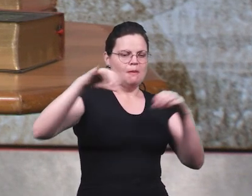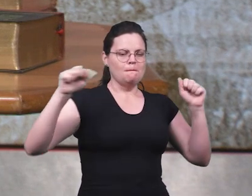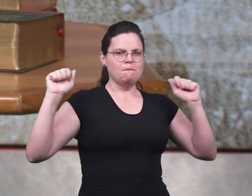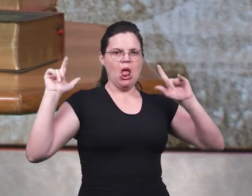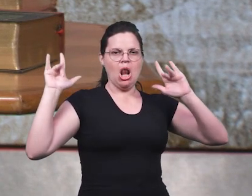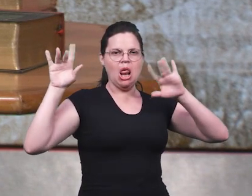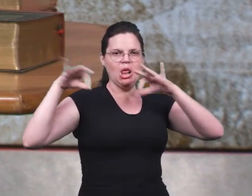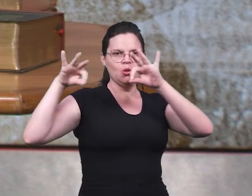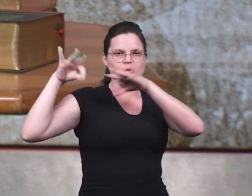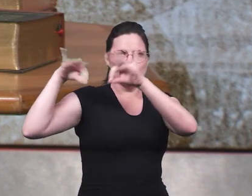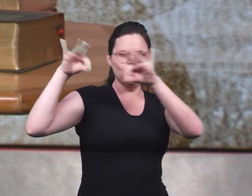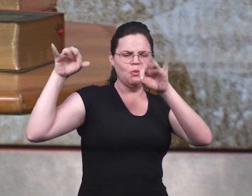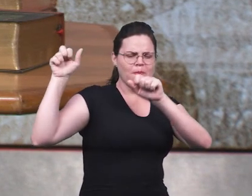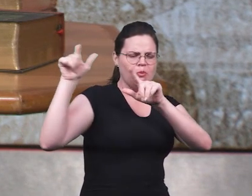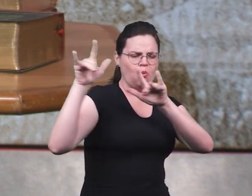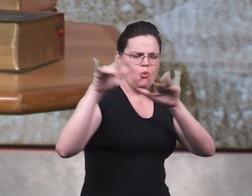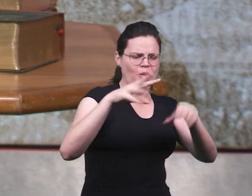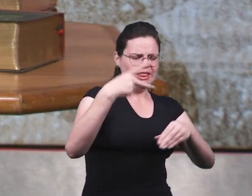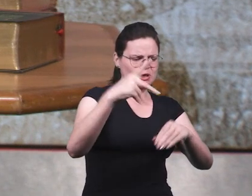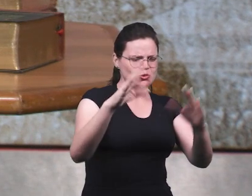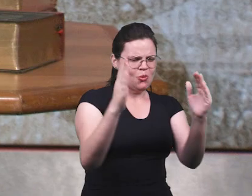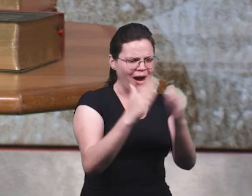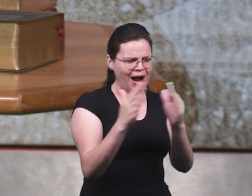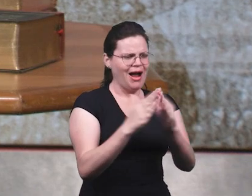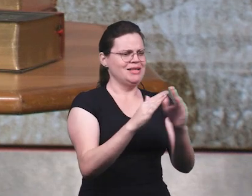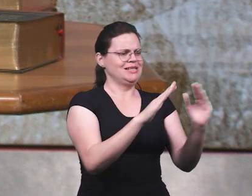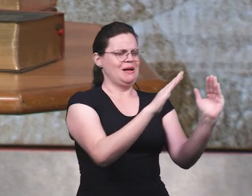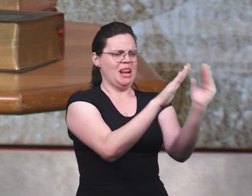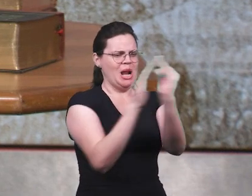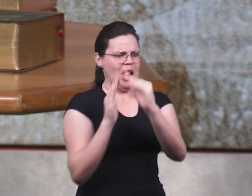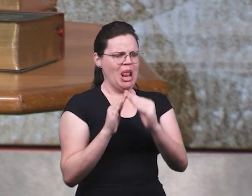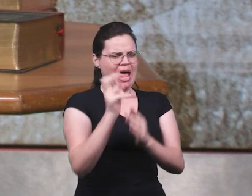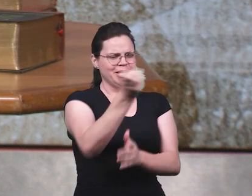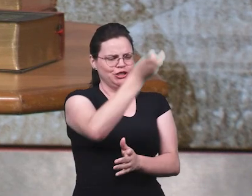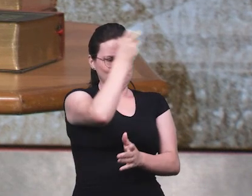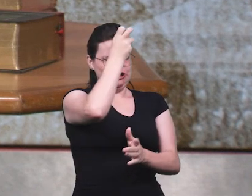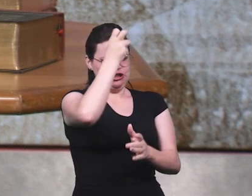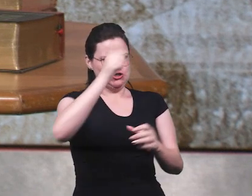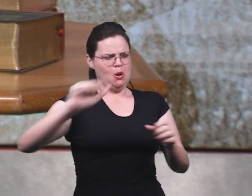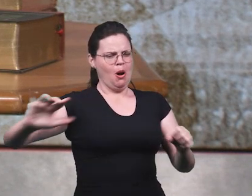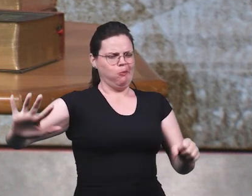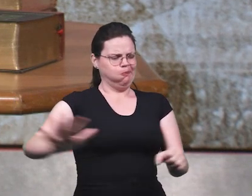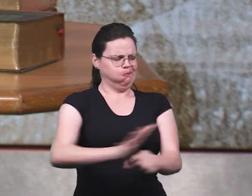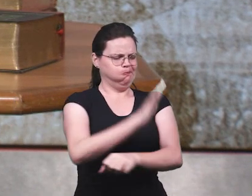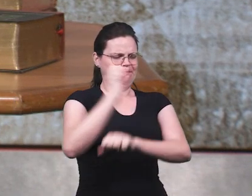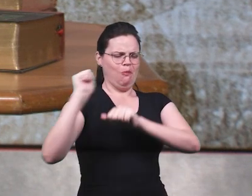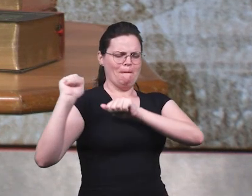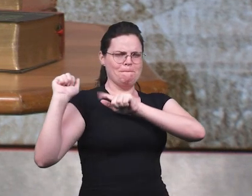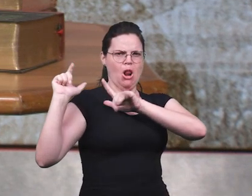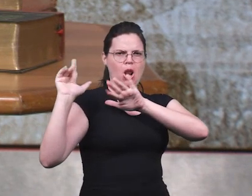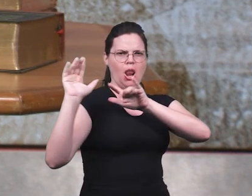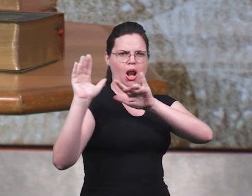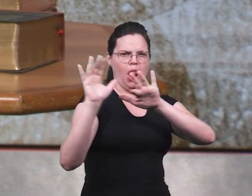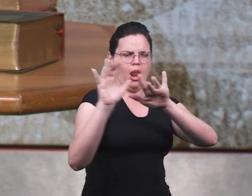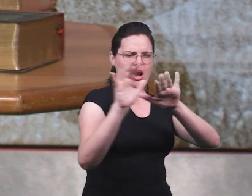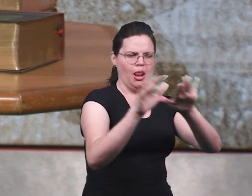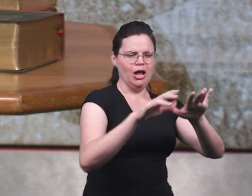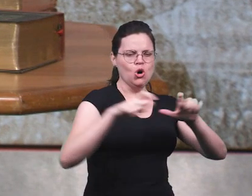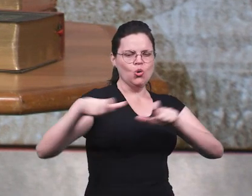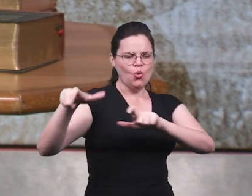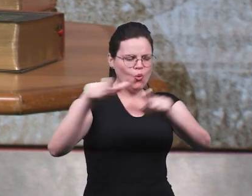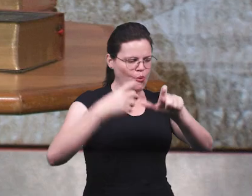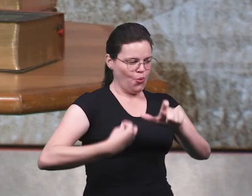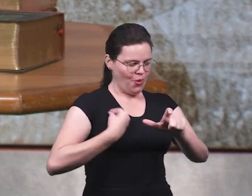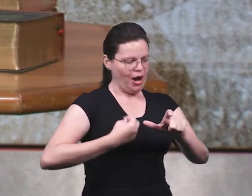as casas dos egípcios se encherão desses enxames, e também a terra em que eles